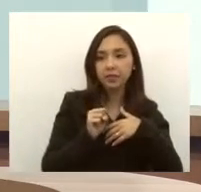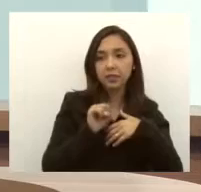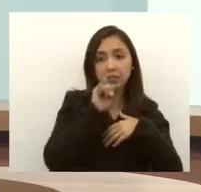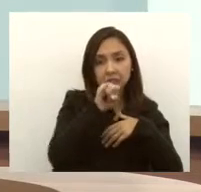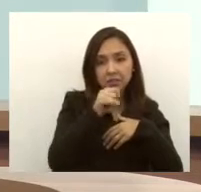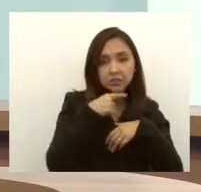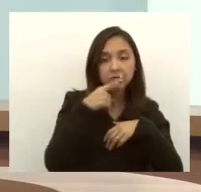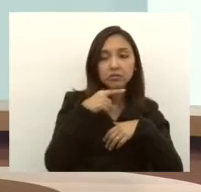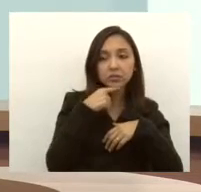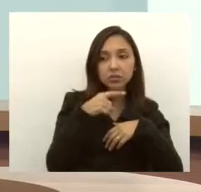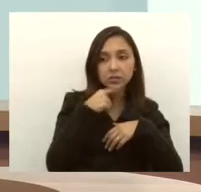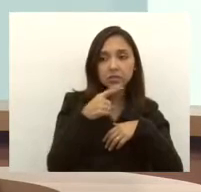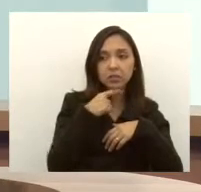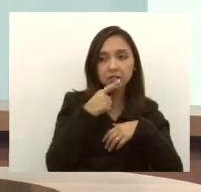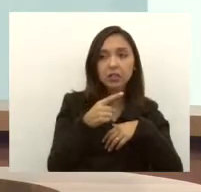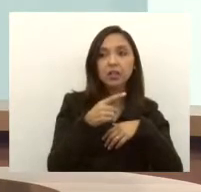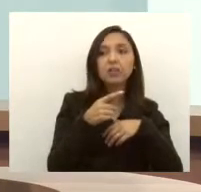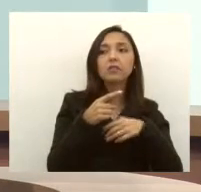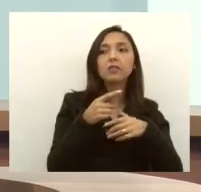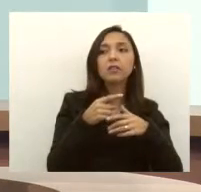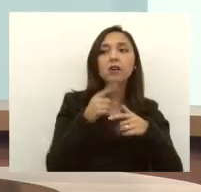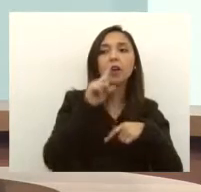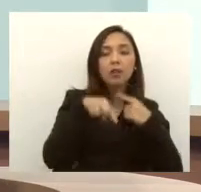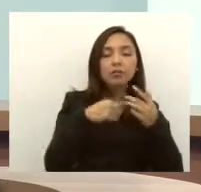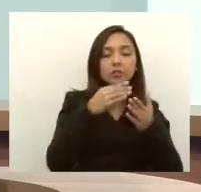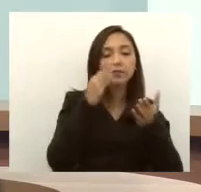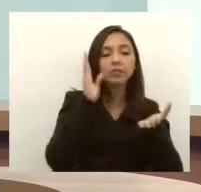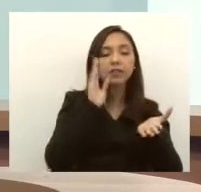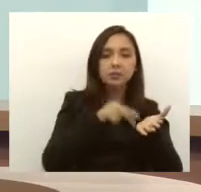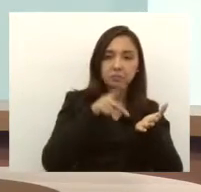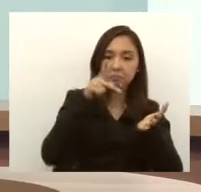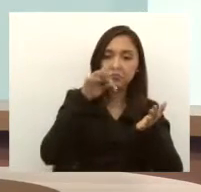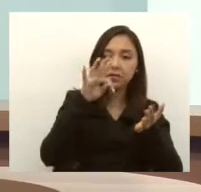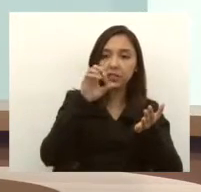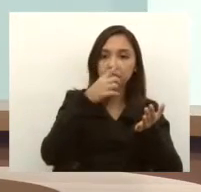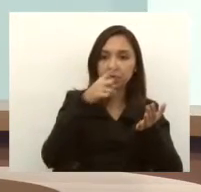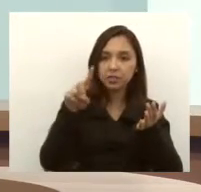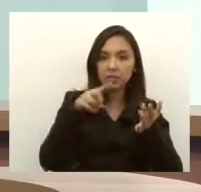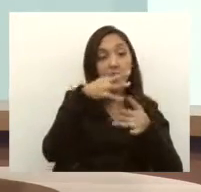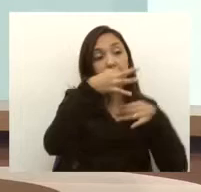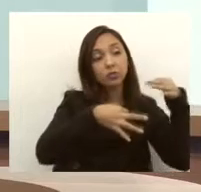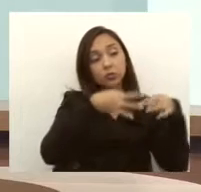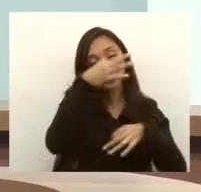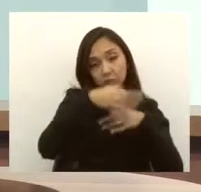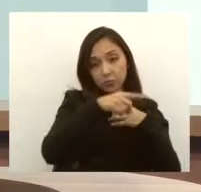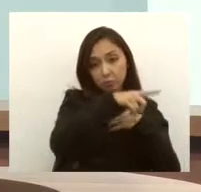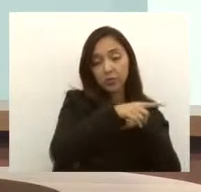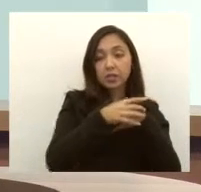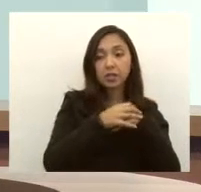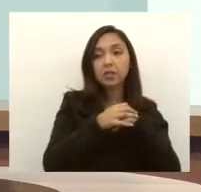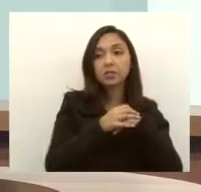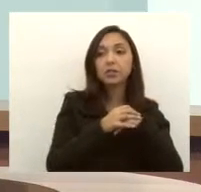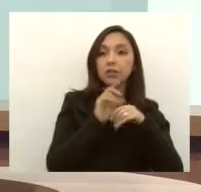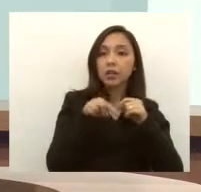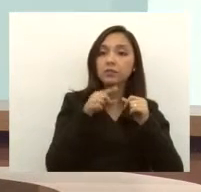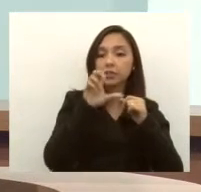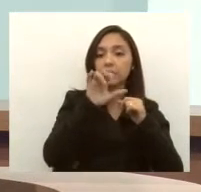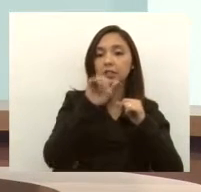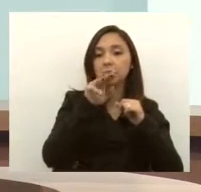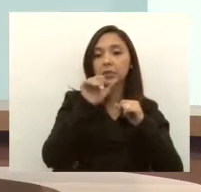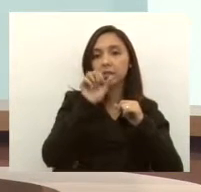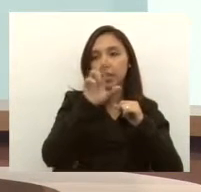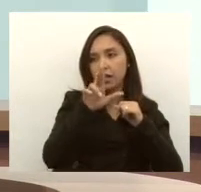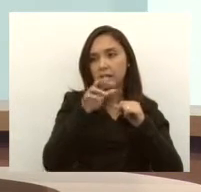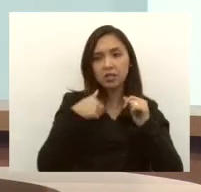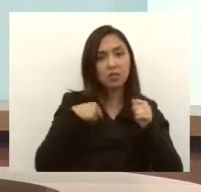não entregarem para Vossa Excelência, Vossa Excelência faz uma petição e vai no juízo da vara da fazenda. Sai com uma liminar. É